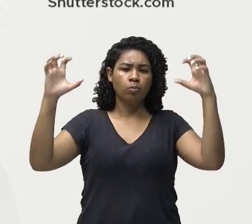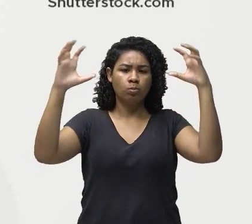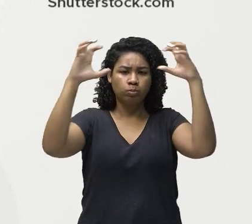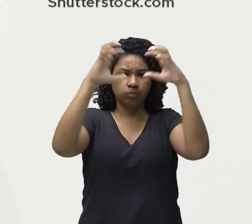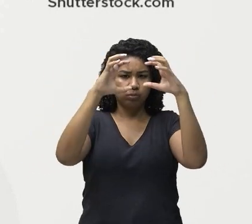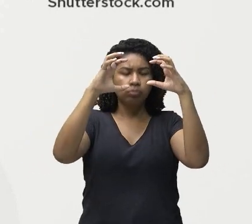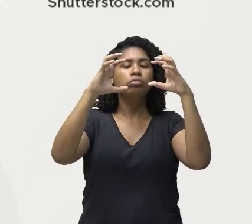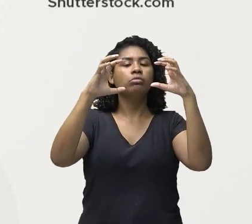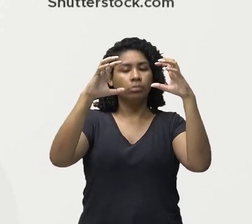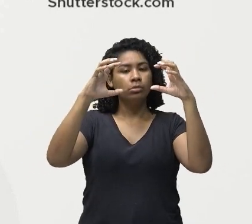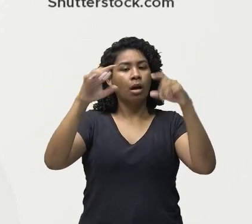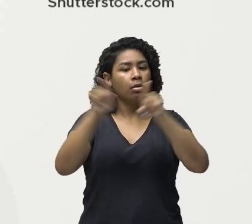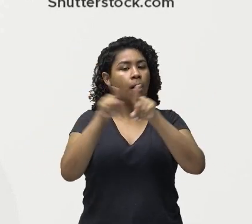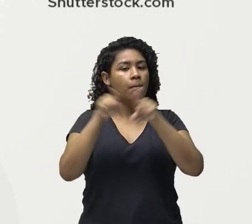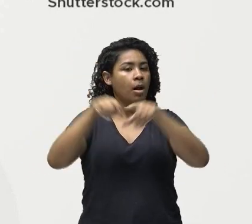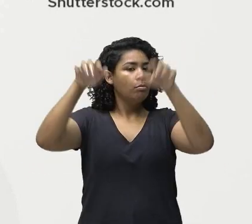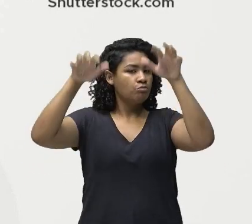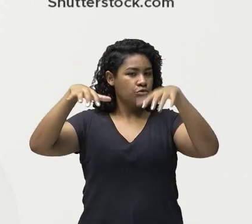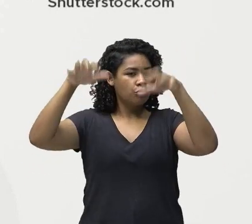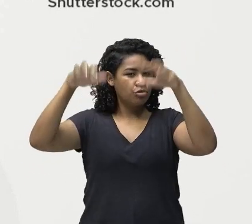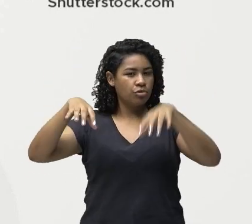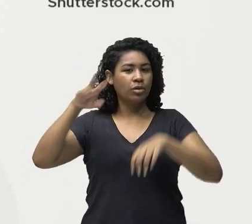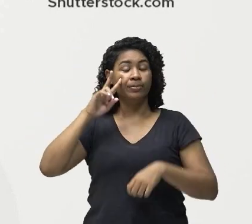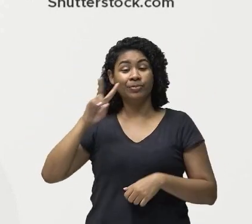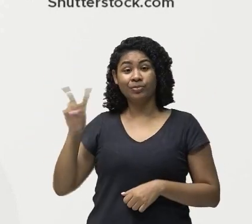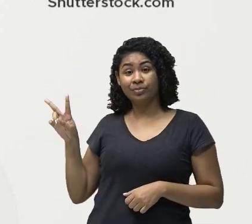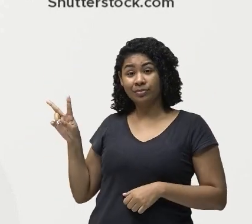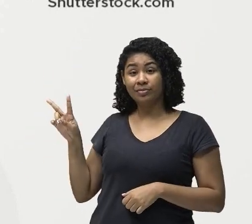A gente tem uma imagem com o ar quente